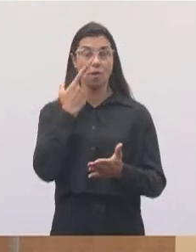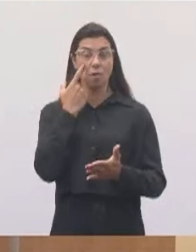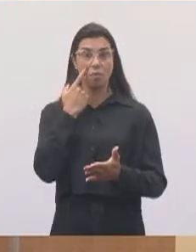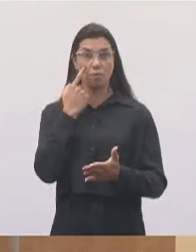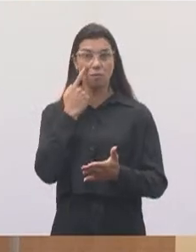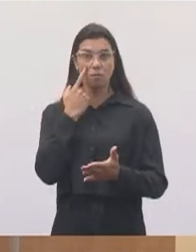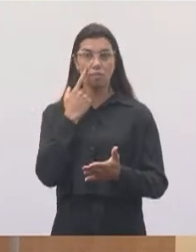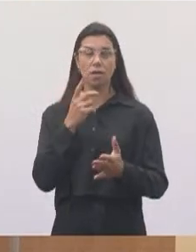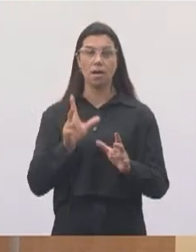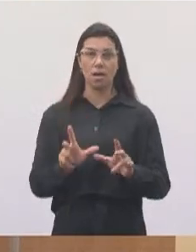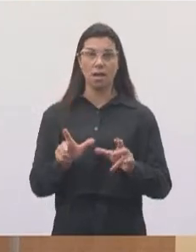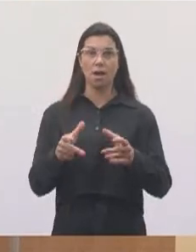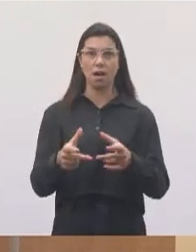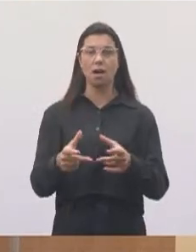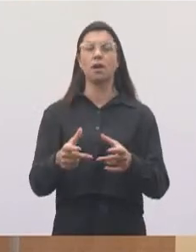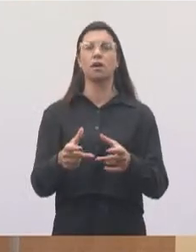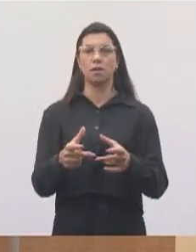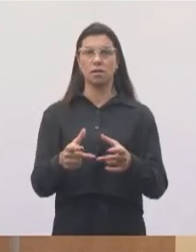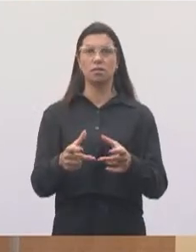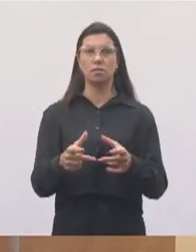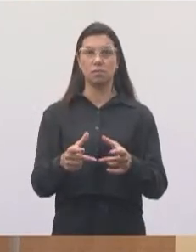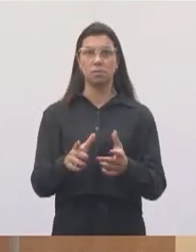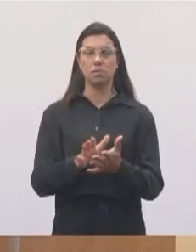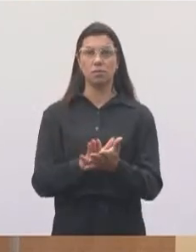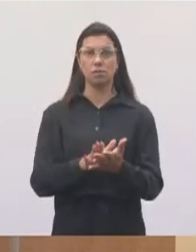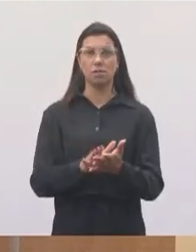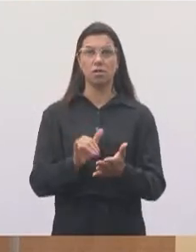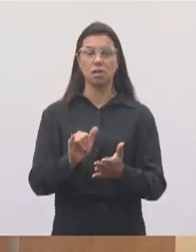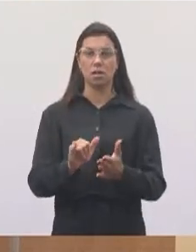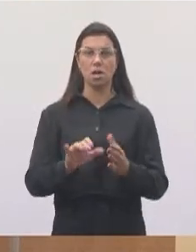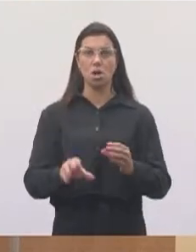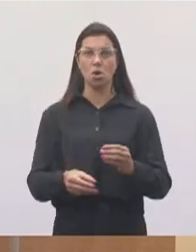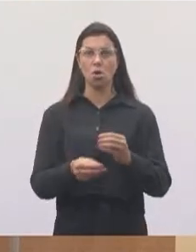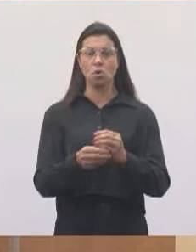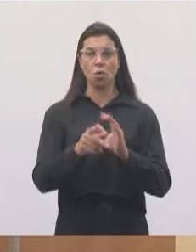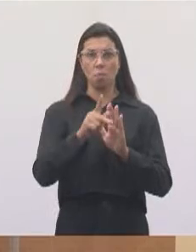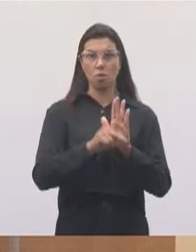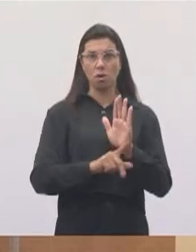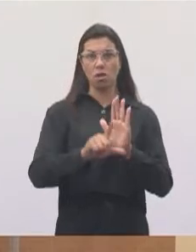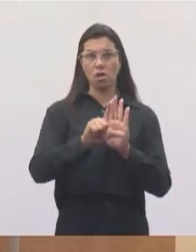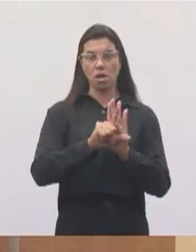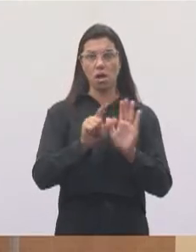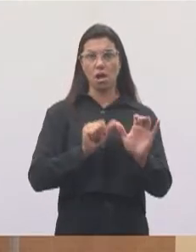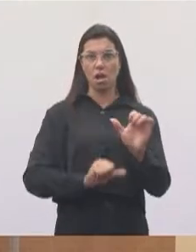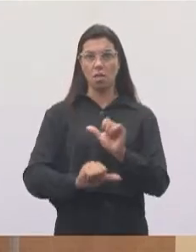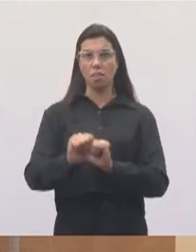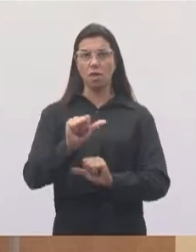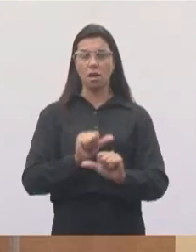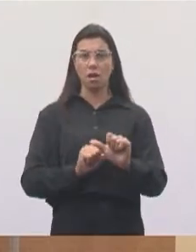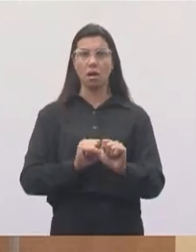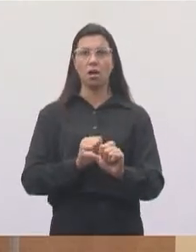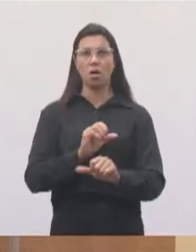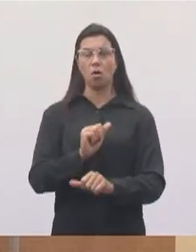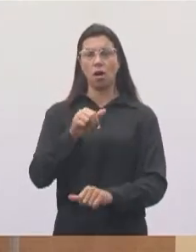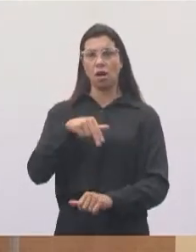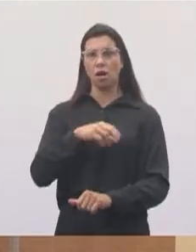egrégia Casa Legislativa o incluso projeto de lei que altera o anexo 1 da Lei